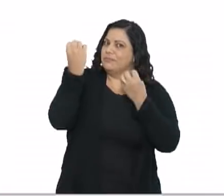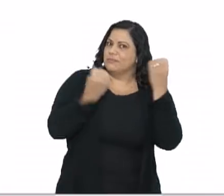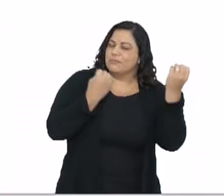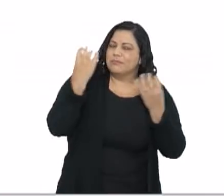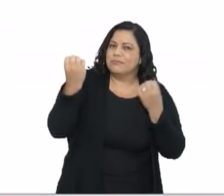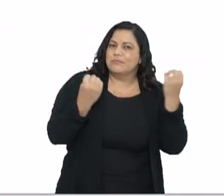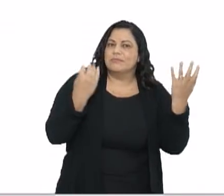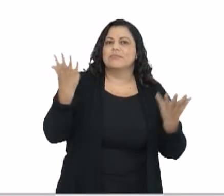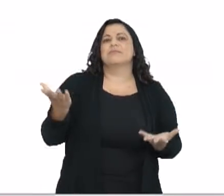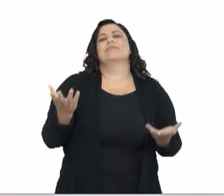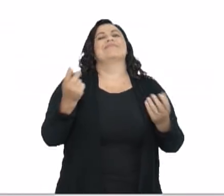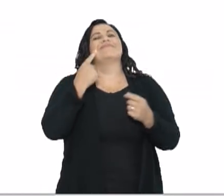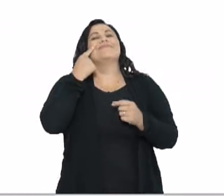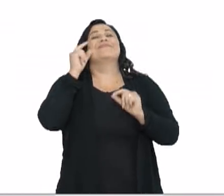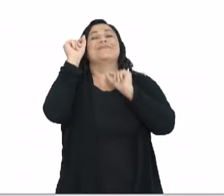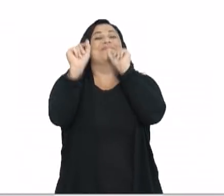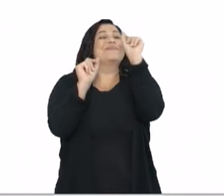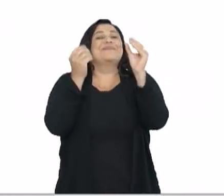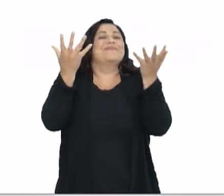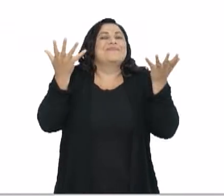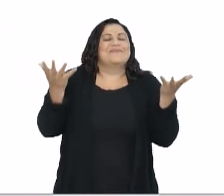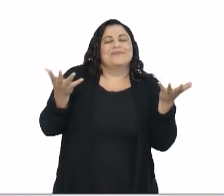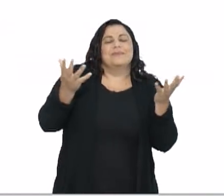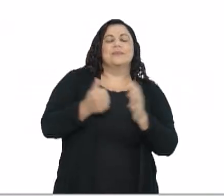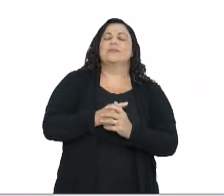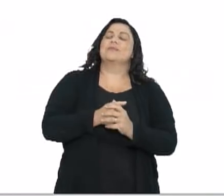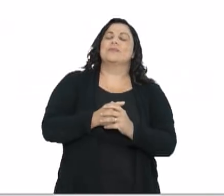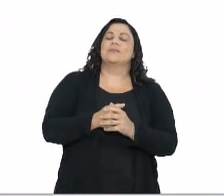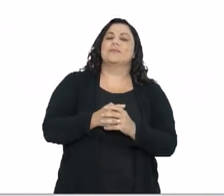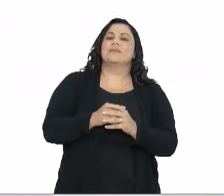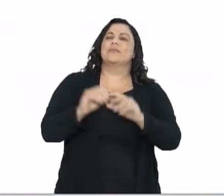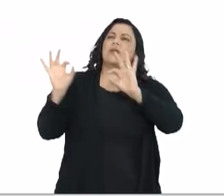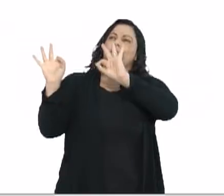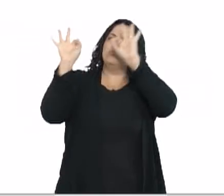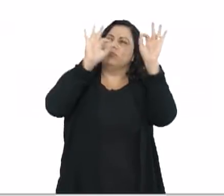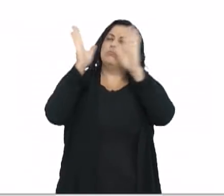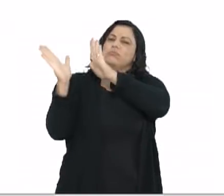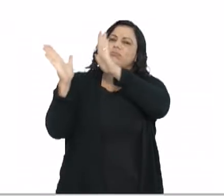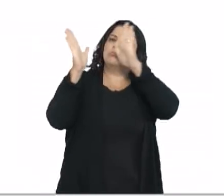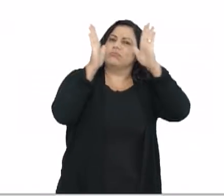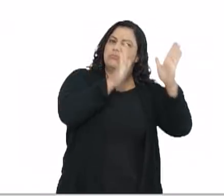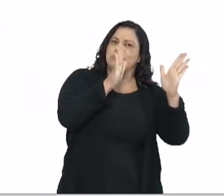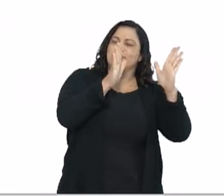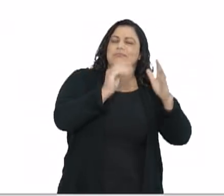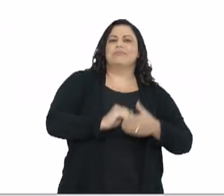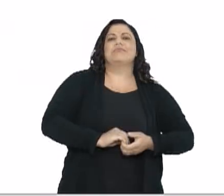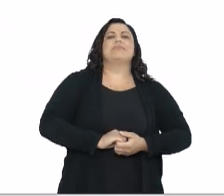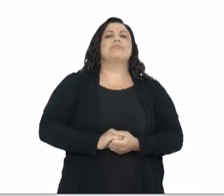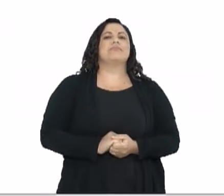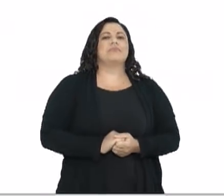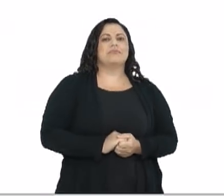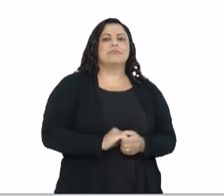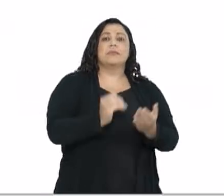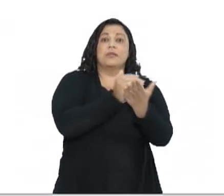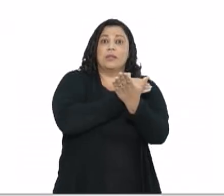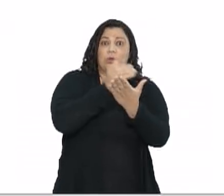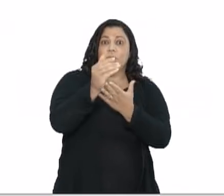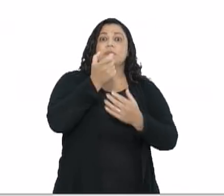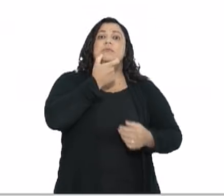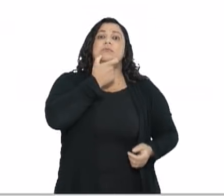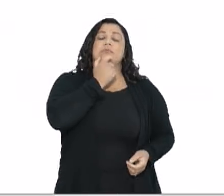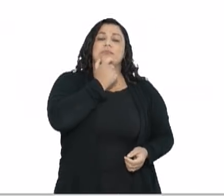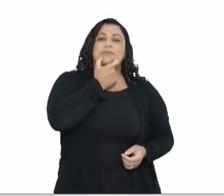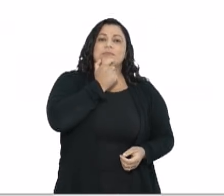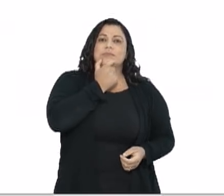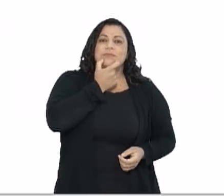algumas imagens de alguns países da Europa para a gente pensar junto, fazer essa viagem junto ali. Então nós começamos ali com a Inglaterra,